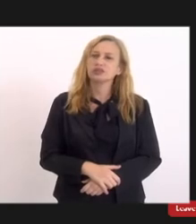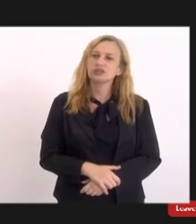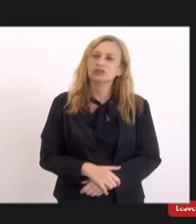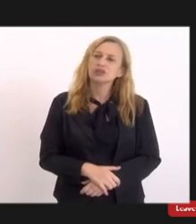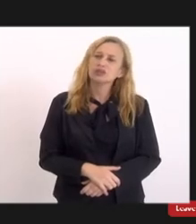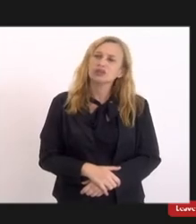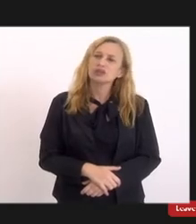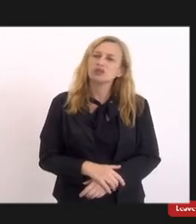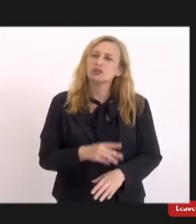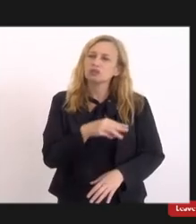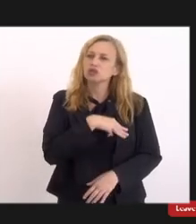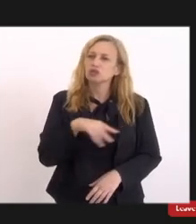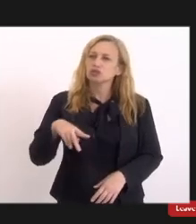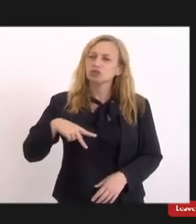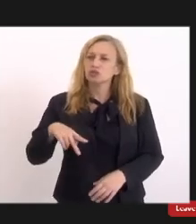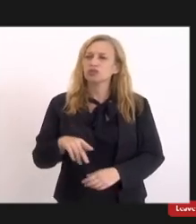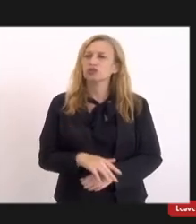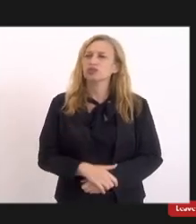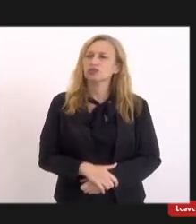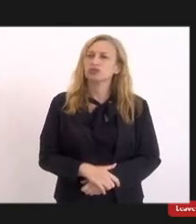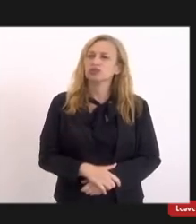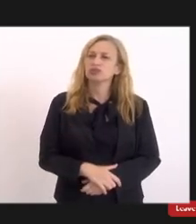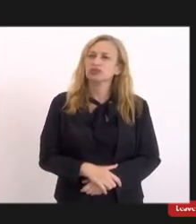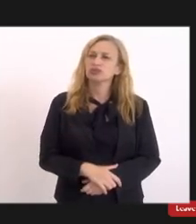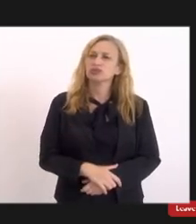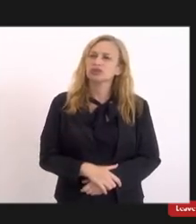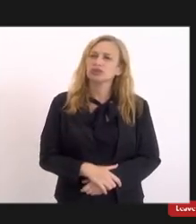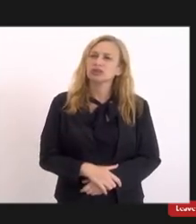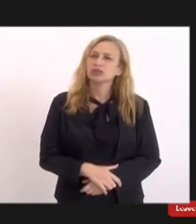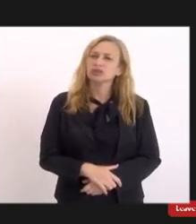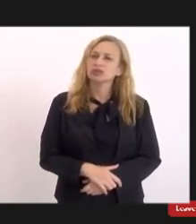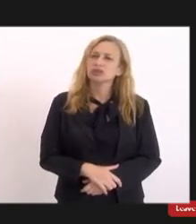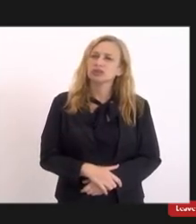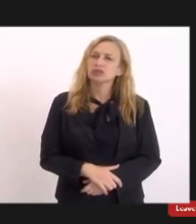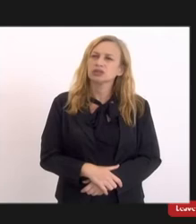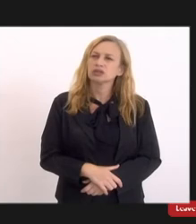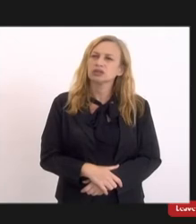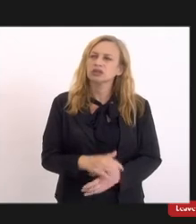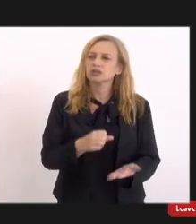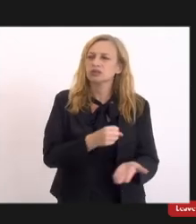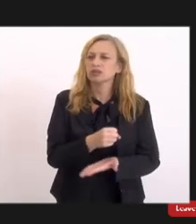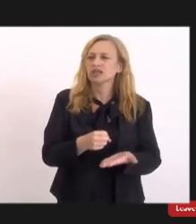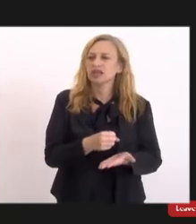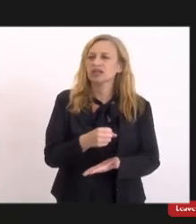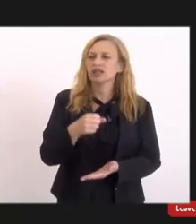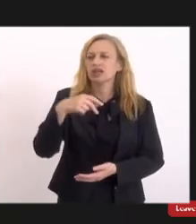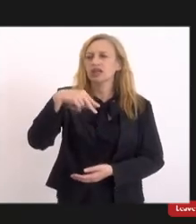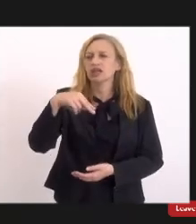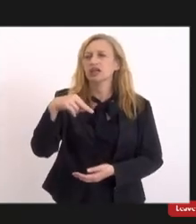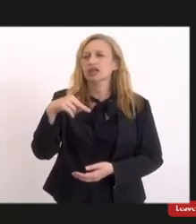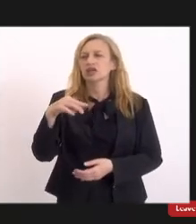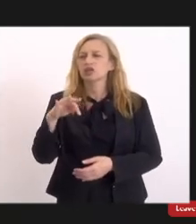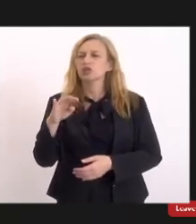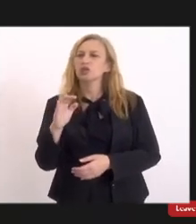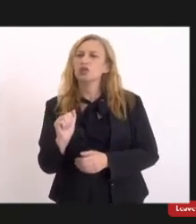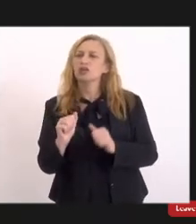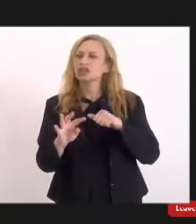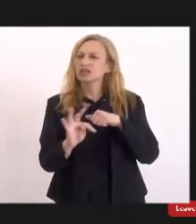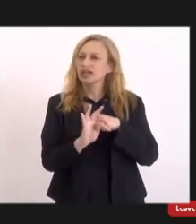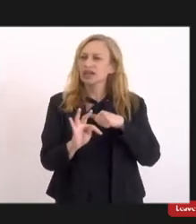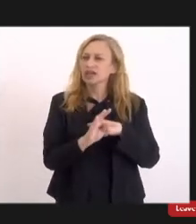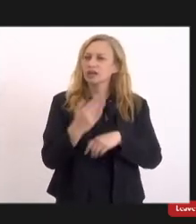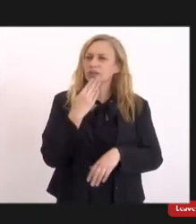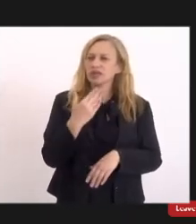representação, né, com o Ministério Público, através também de, baseado numa nota técnica, né, aí na rede municipal do Rio de Janeiro,